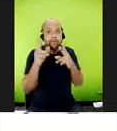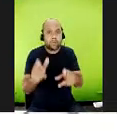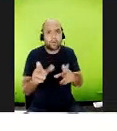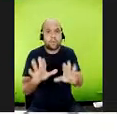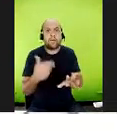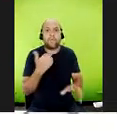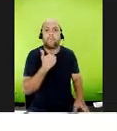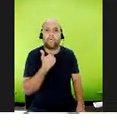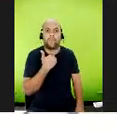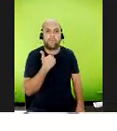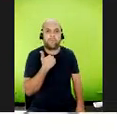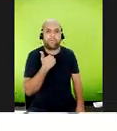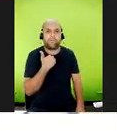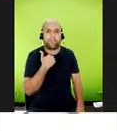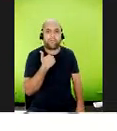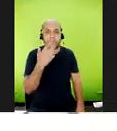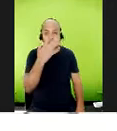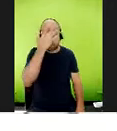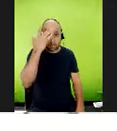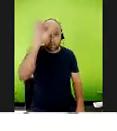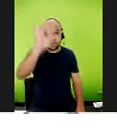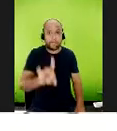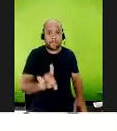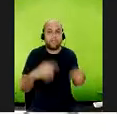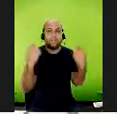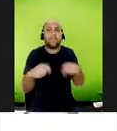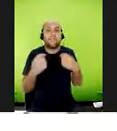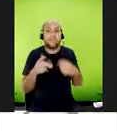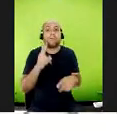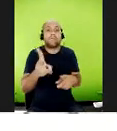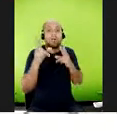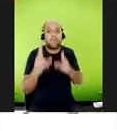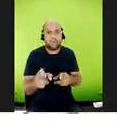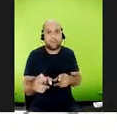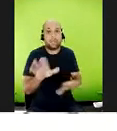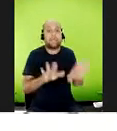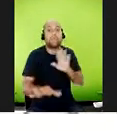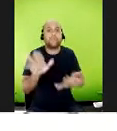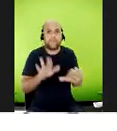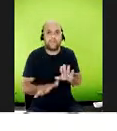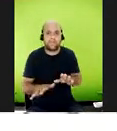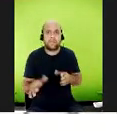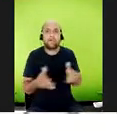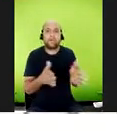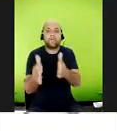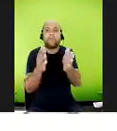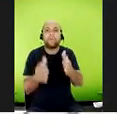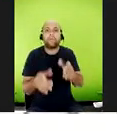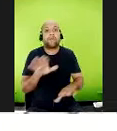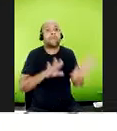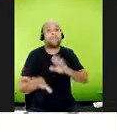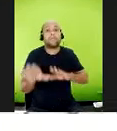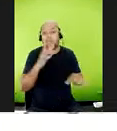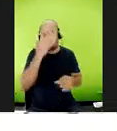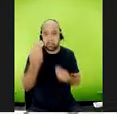nem toda pessoa com deficiência precisa das mesmas coisas depende da deficiência depende da trajetória depende começa a pessoa civil no